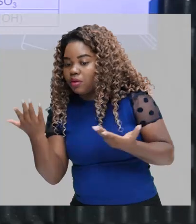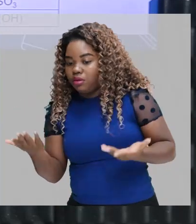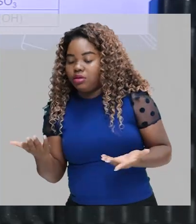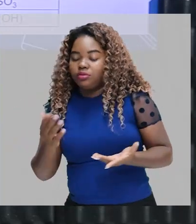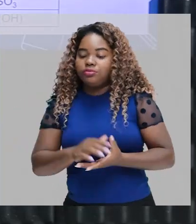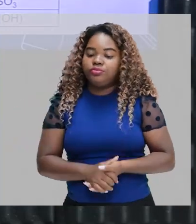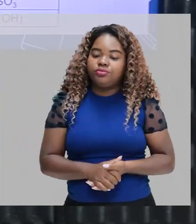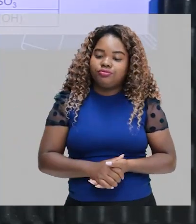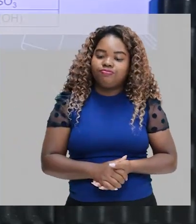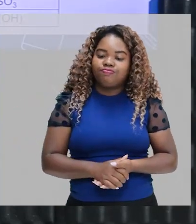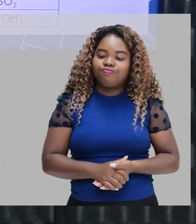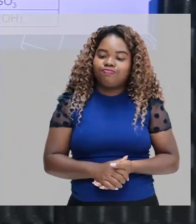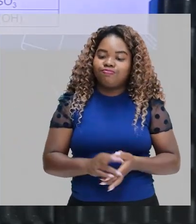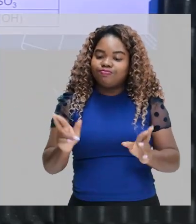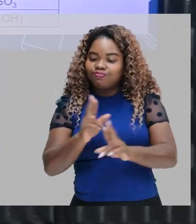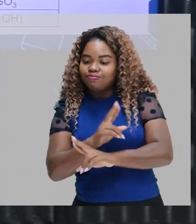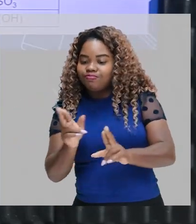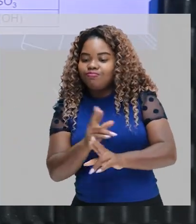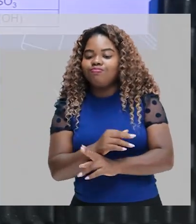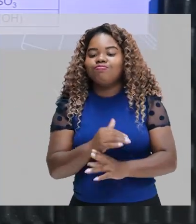exemplo, maior será a sua